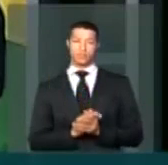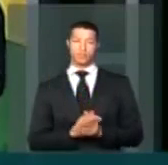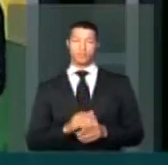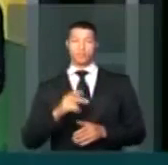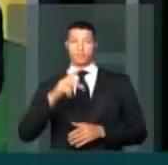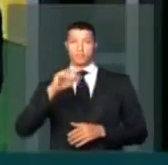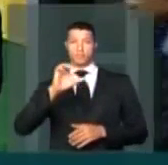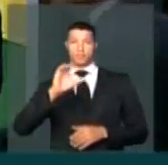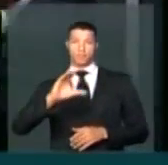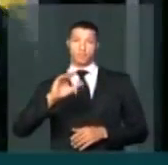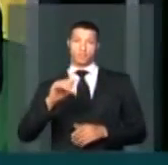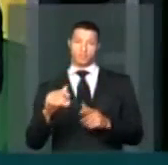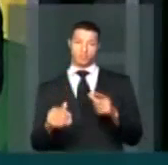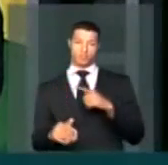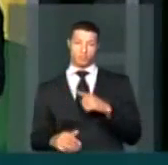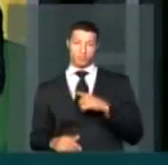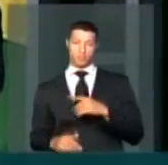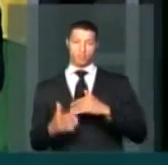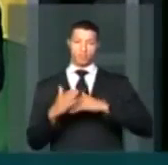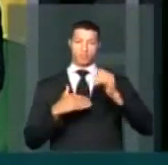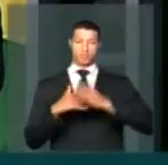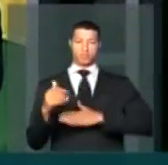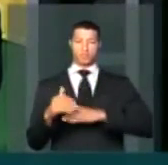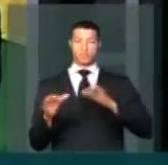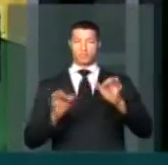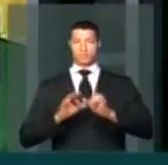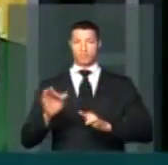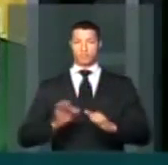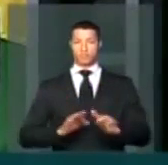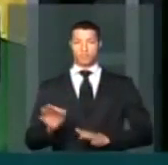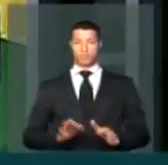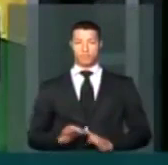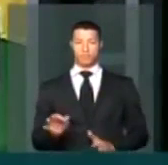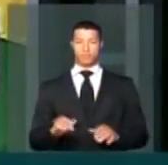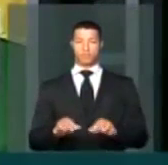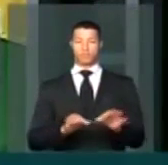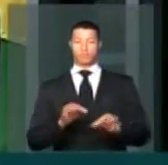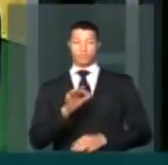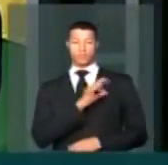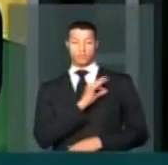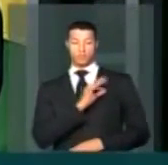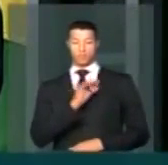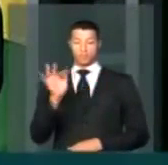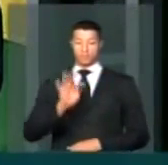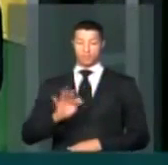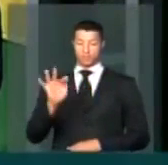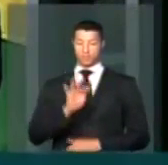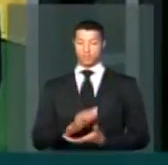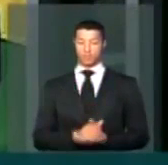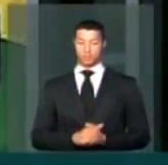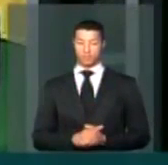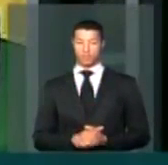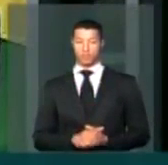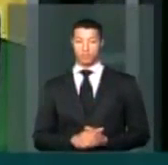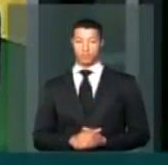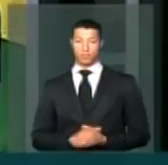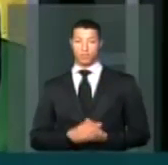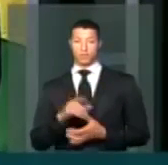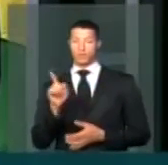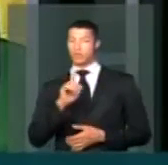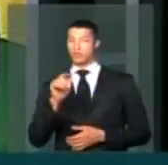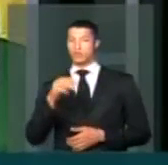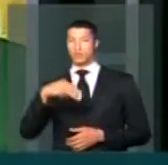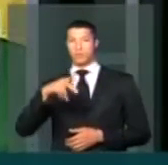PEC dispõe sobre a reestruturação da carreira policial federal. Não são